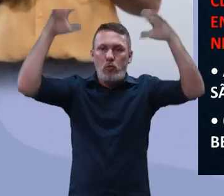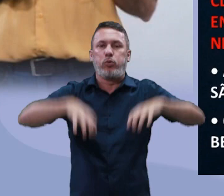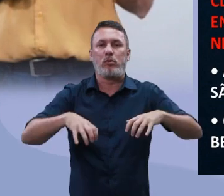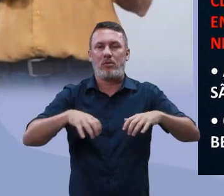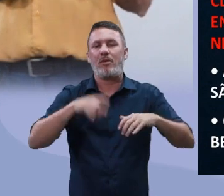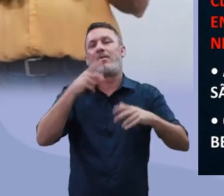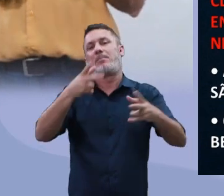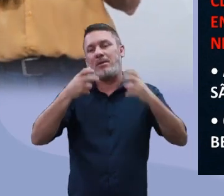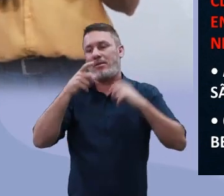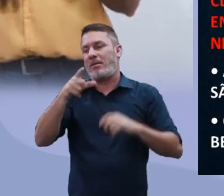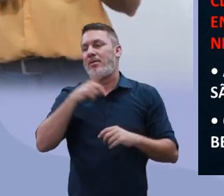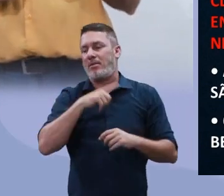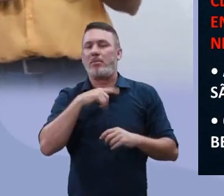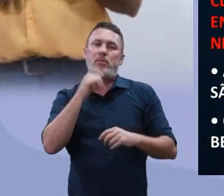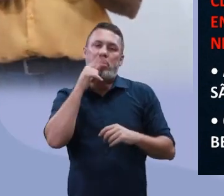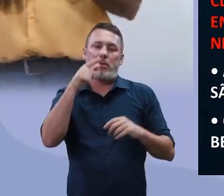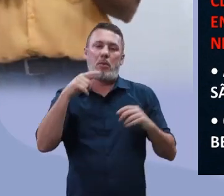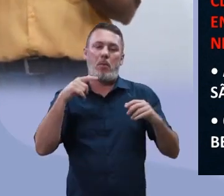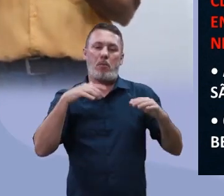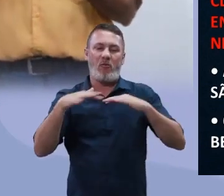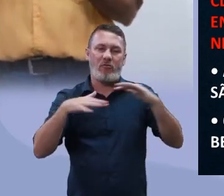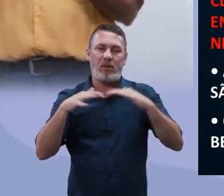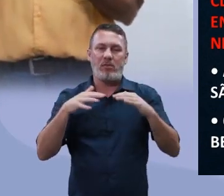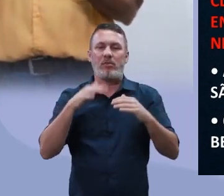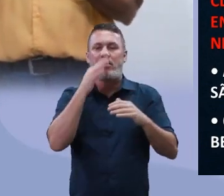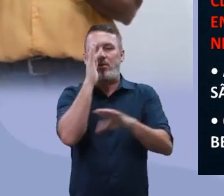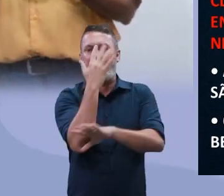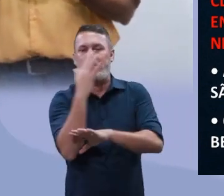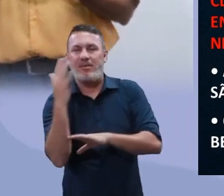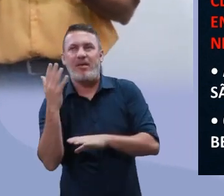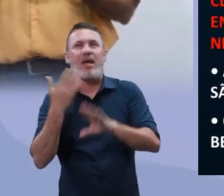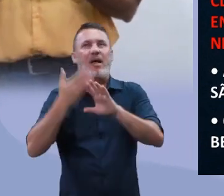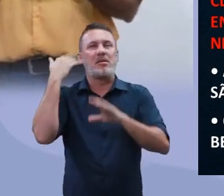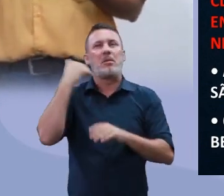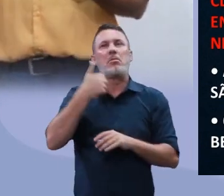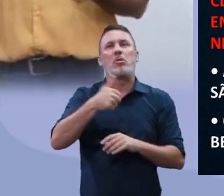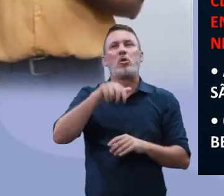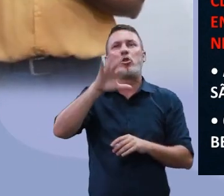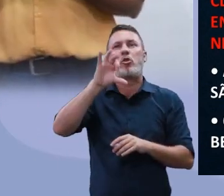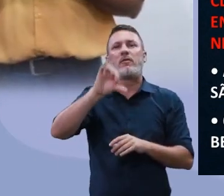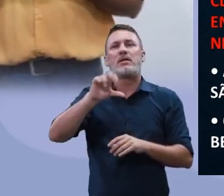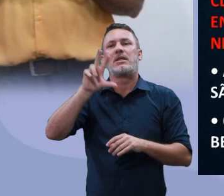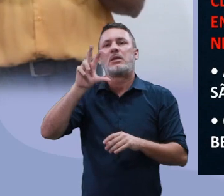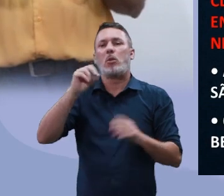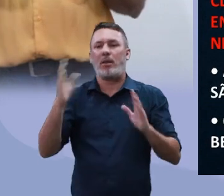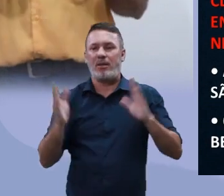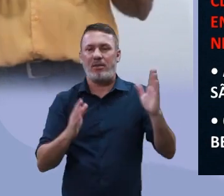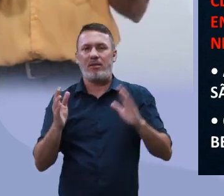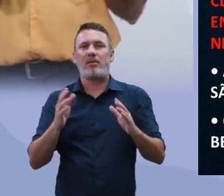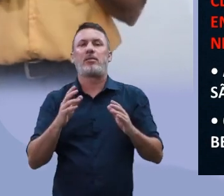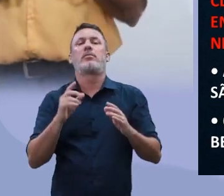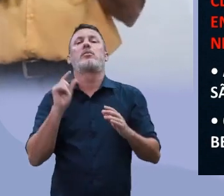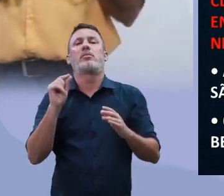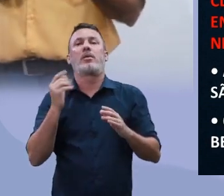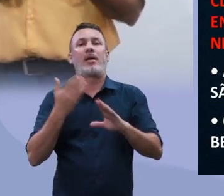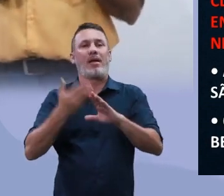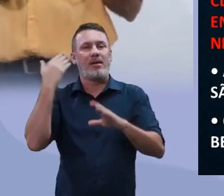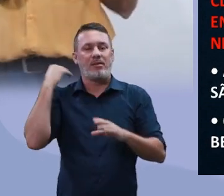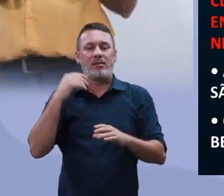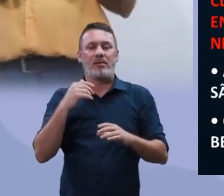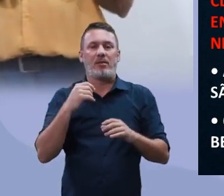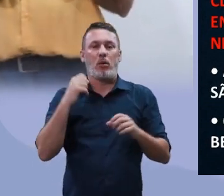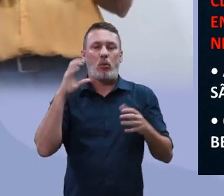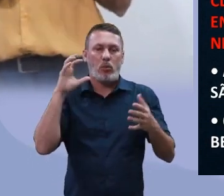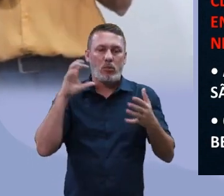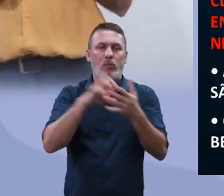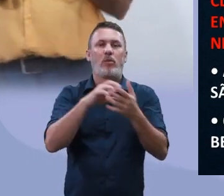começar a entender que, por exemplo, o movimento ambientalista que se deu na década de 70, né, e que culminou com a Convenção Mundial de Meio Ambiente